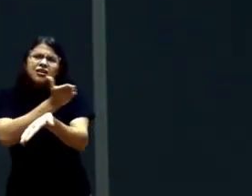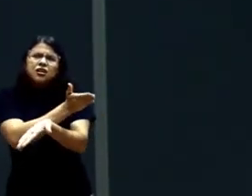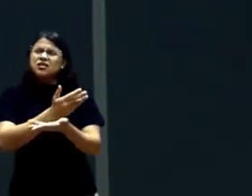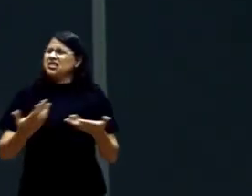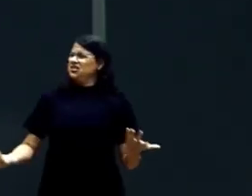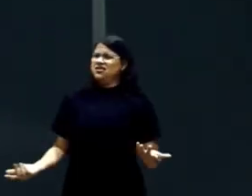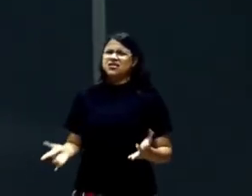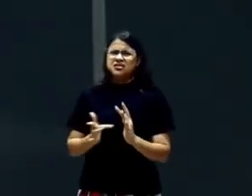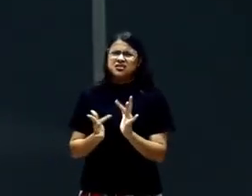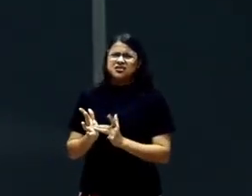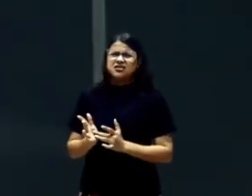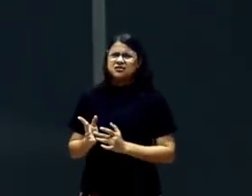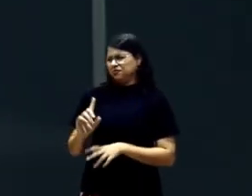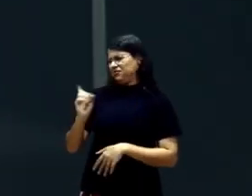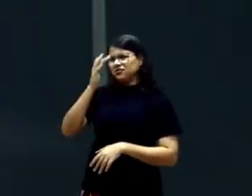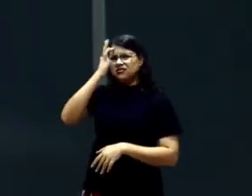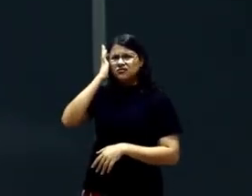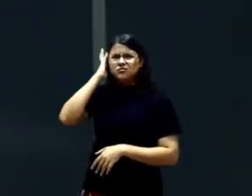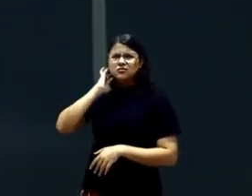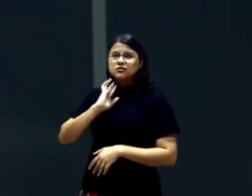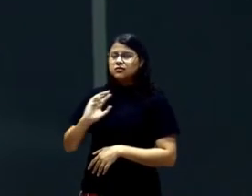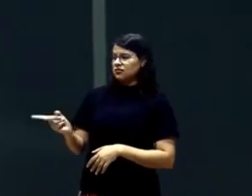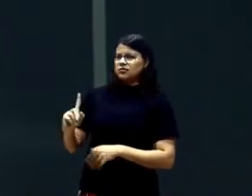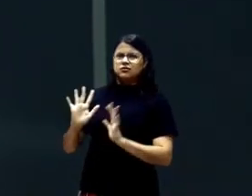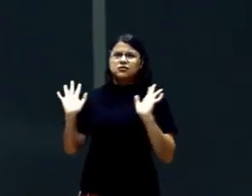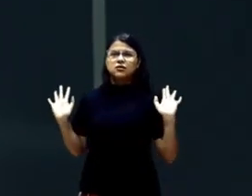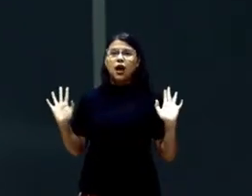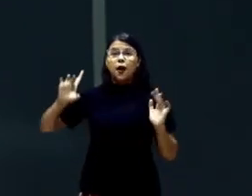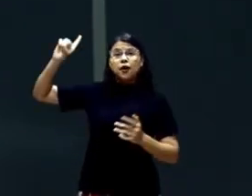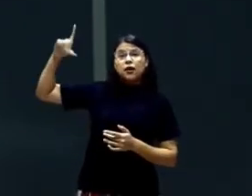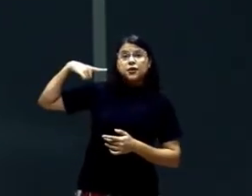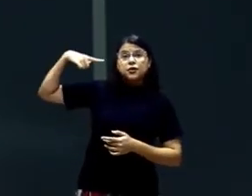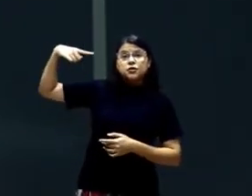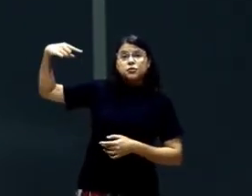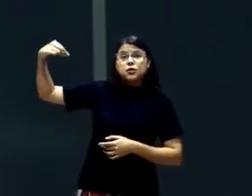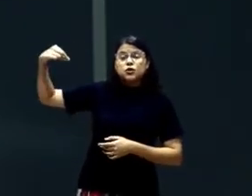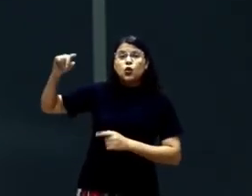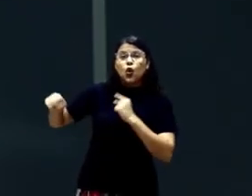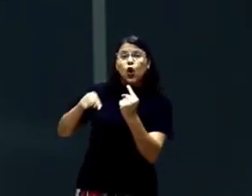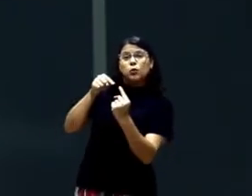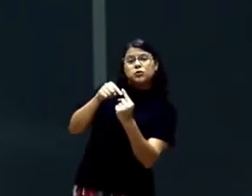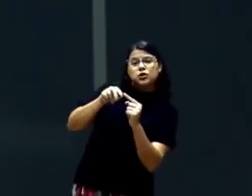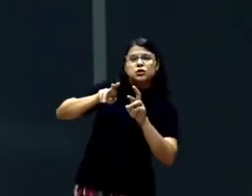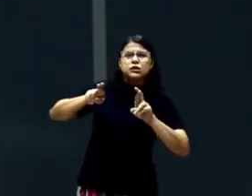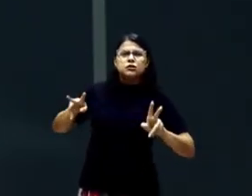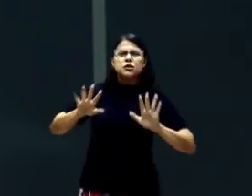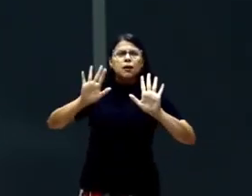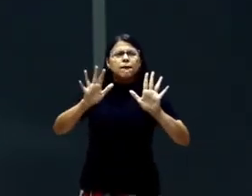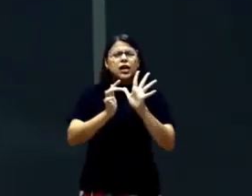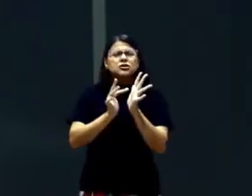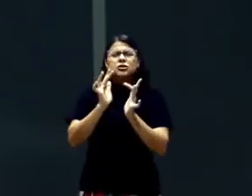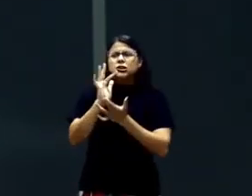coisa. Só que daquilo é uma deixa para Jesus nos trazer um